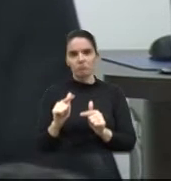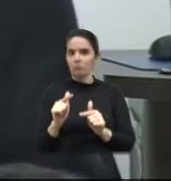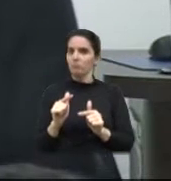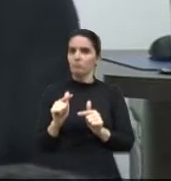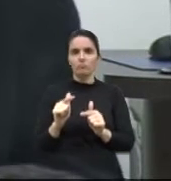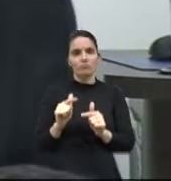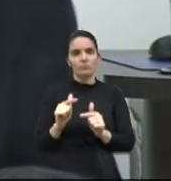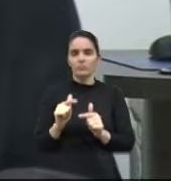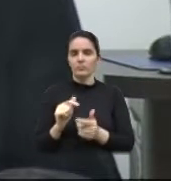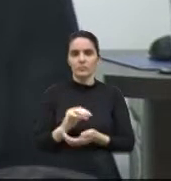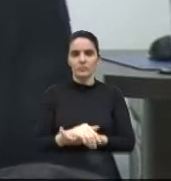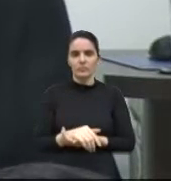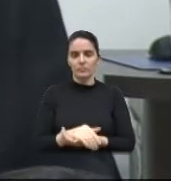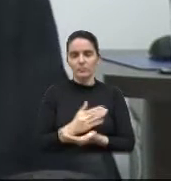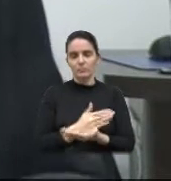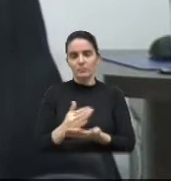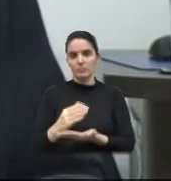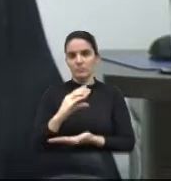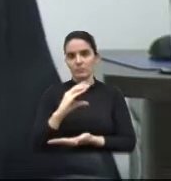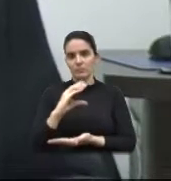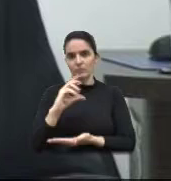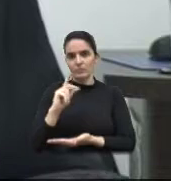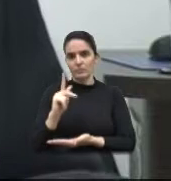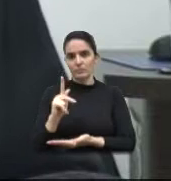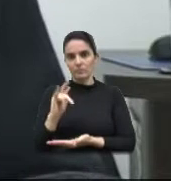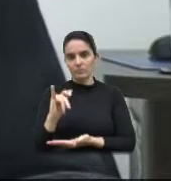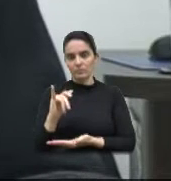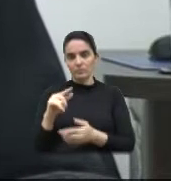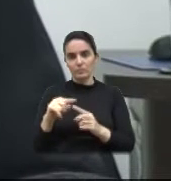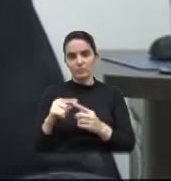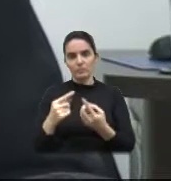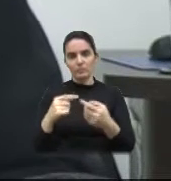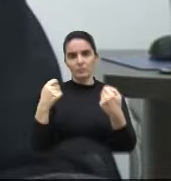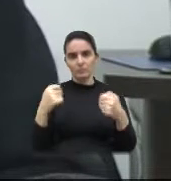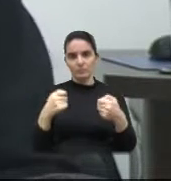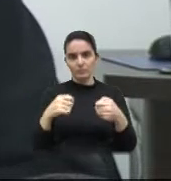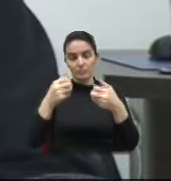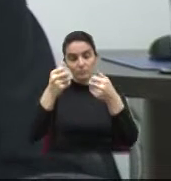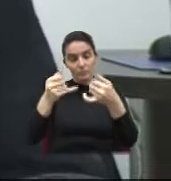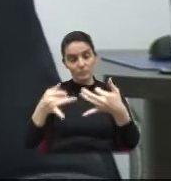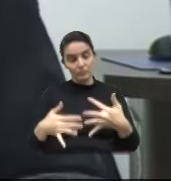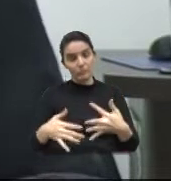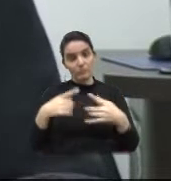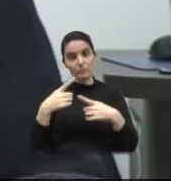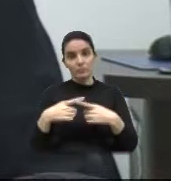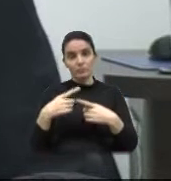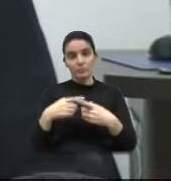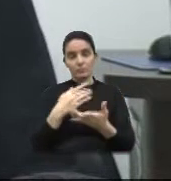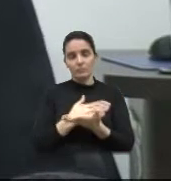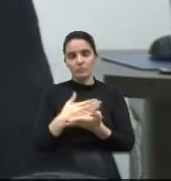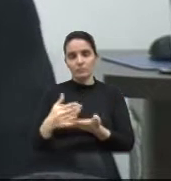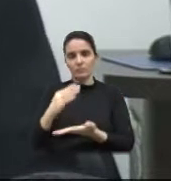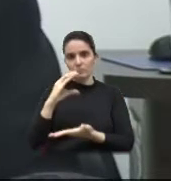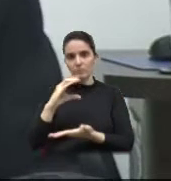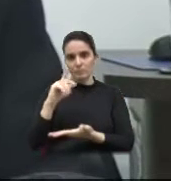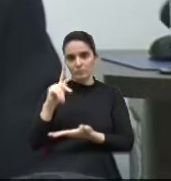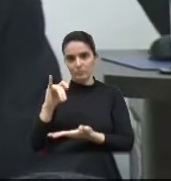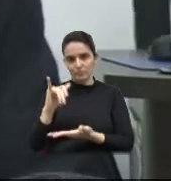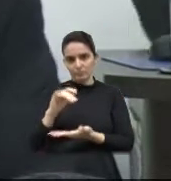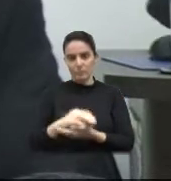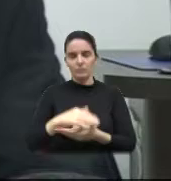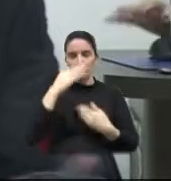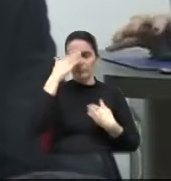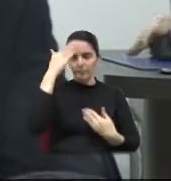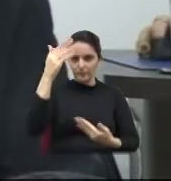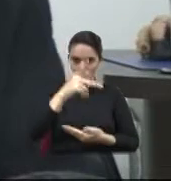em se instaurar uma CPI, desde que tenha justificativa reais para isso acontecer.